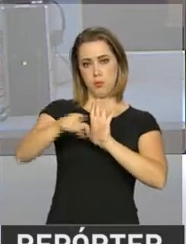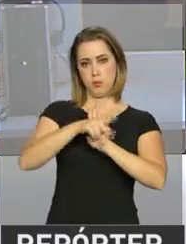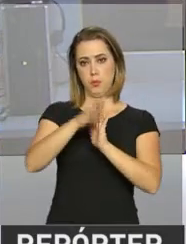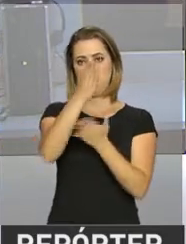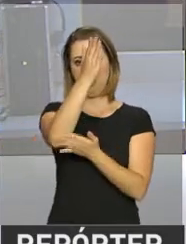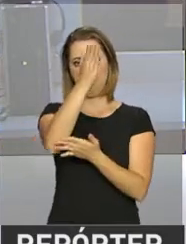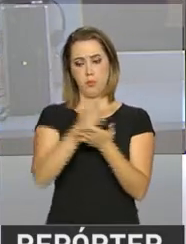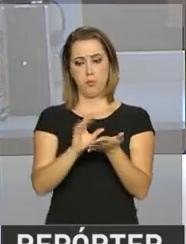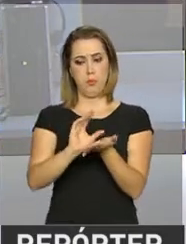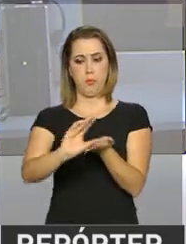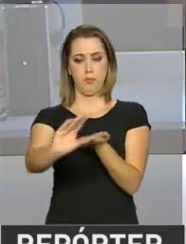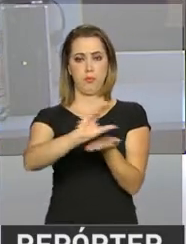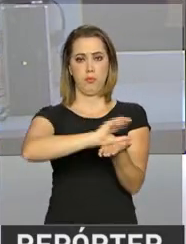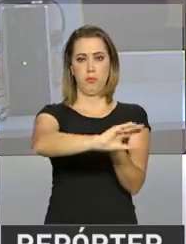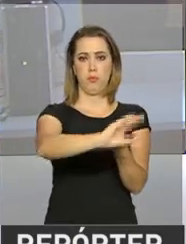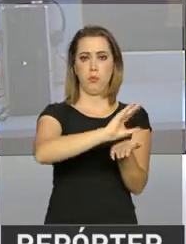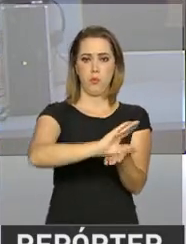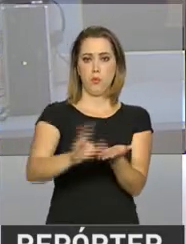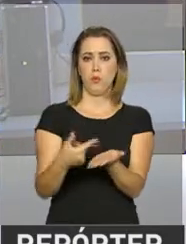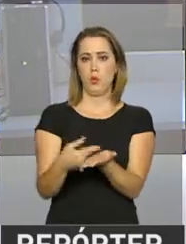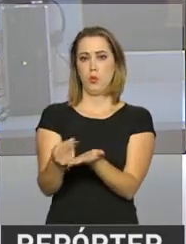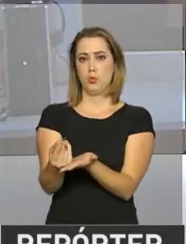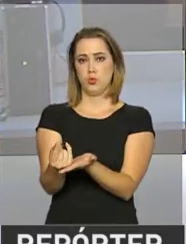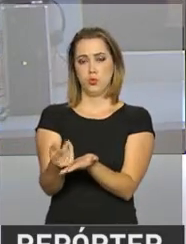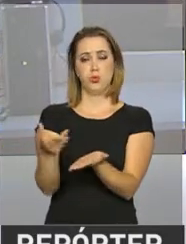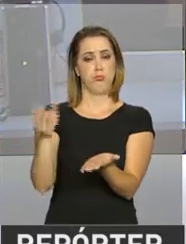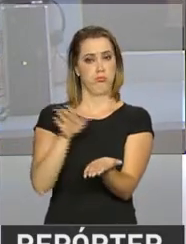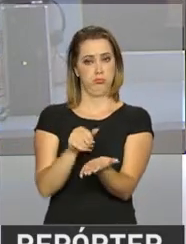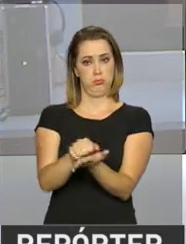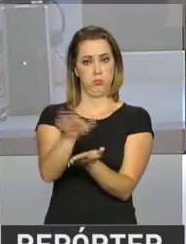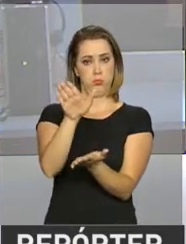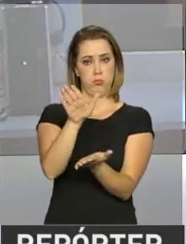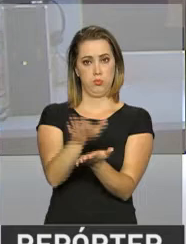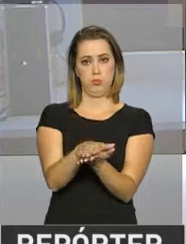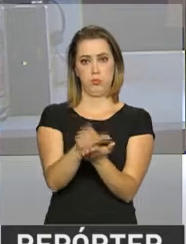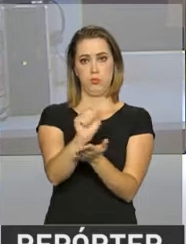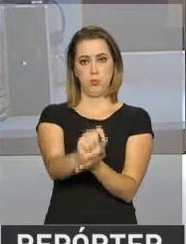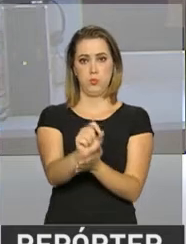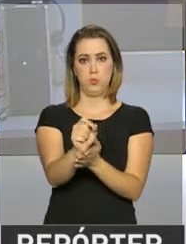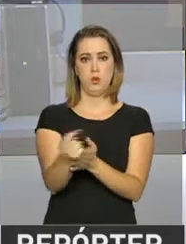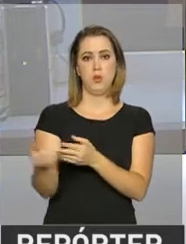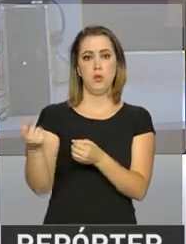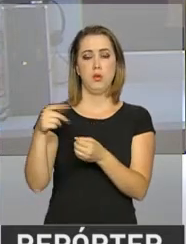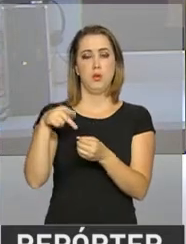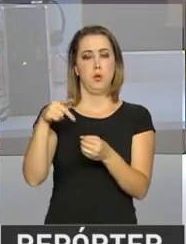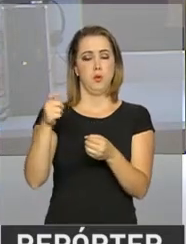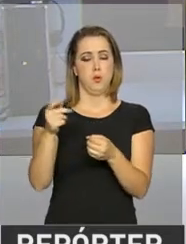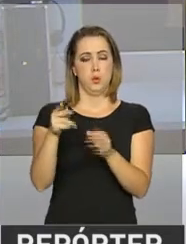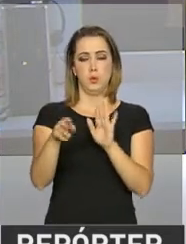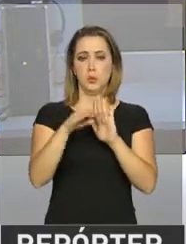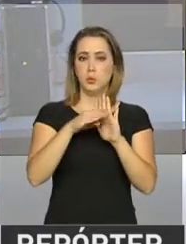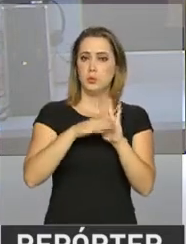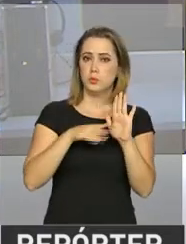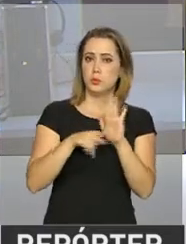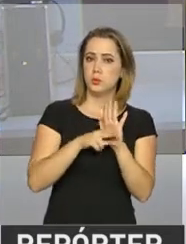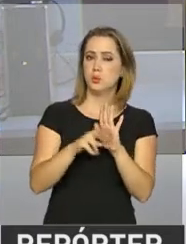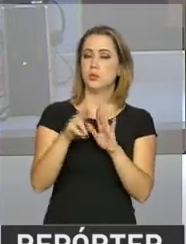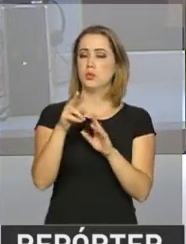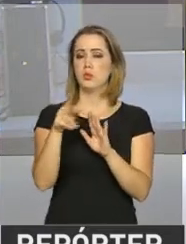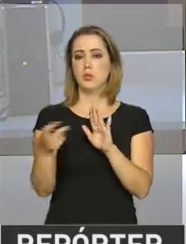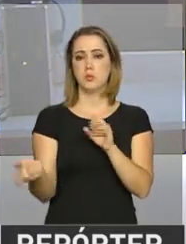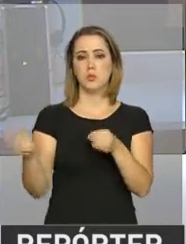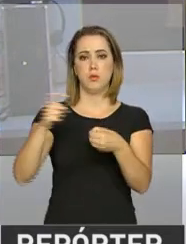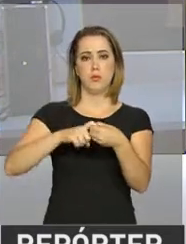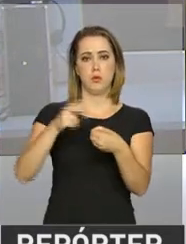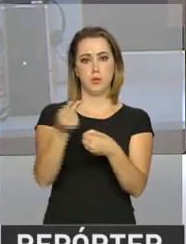e municípios os recursos arrecadados com a multa do programa de repatriação com isso haverá um reforço de caixa neste final de